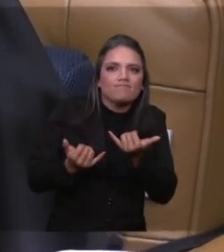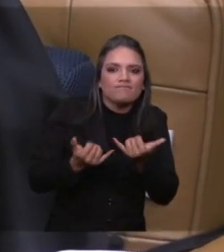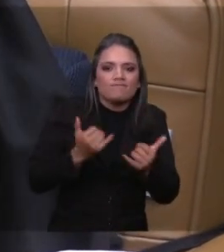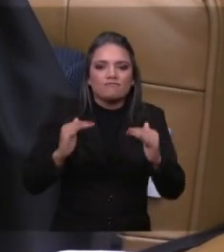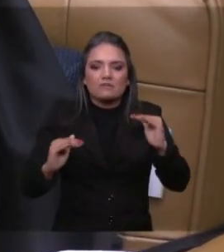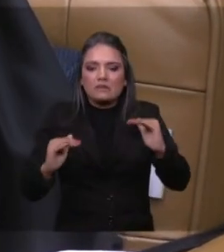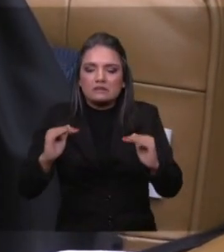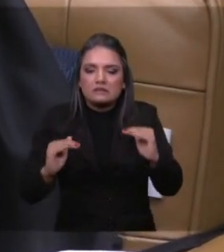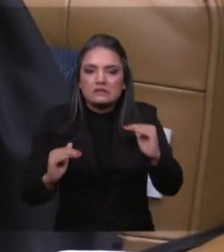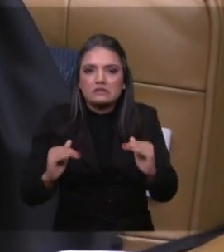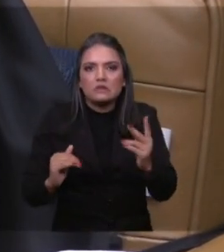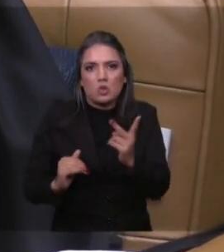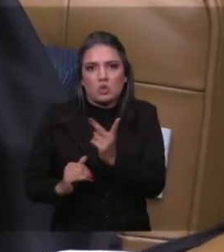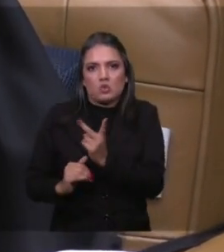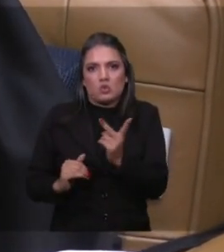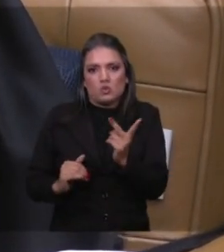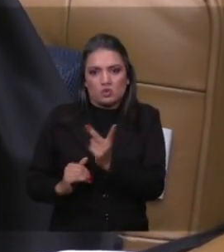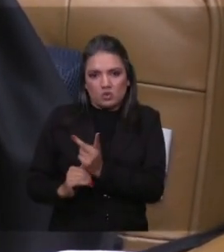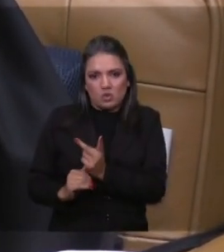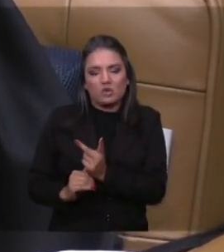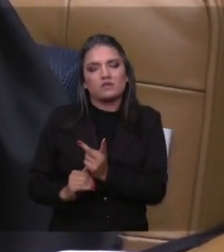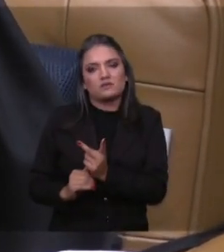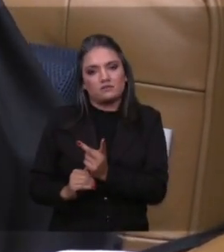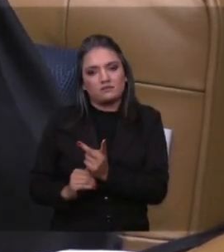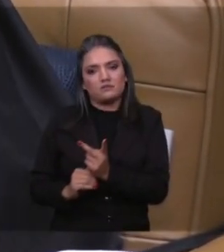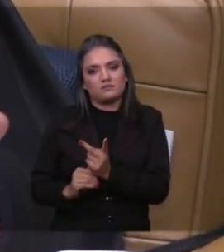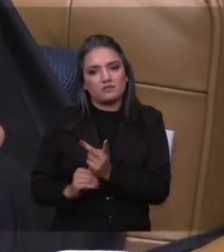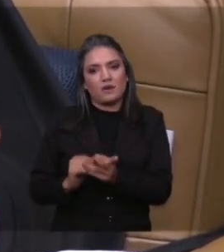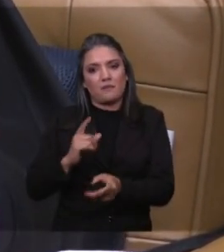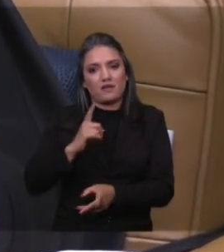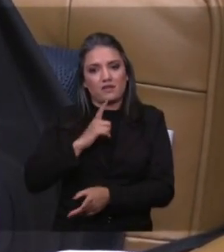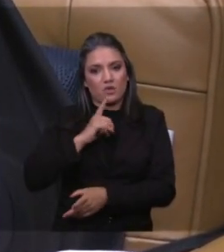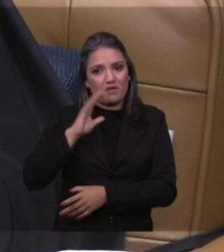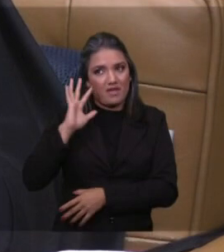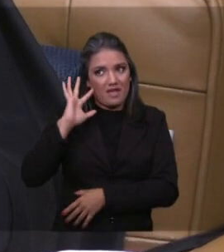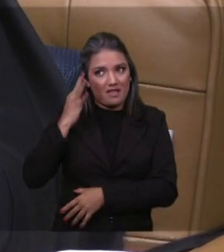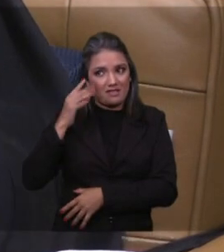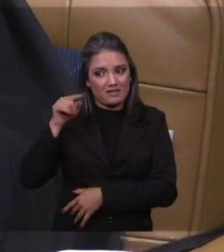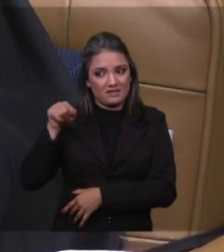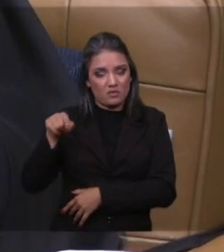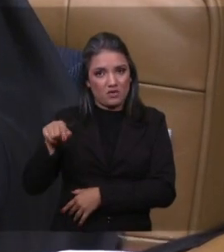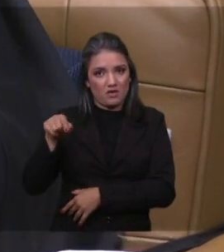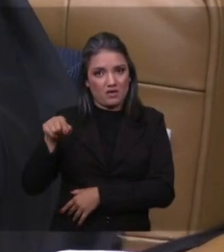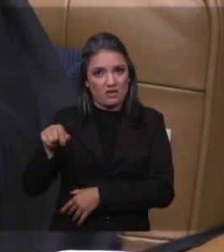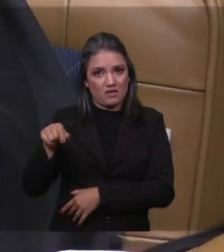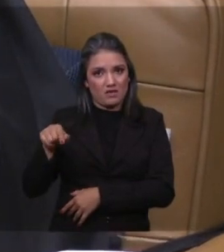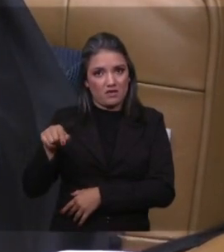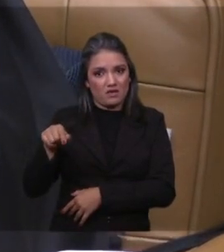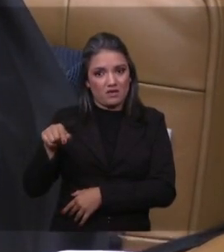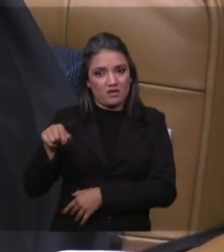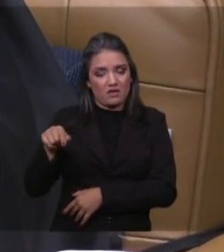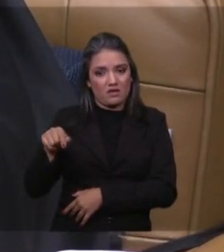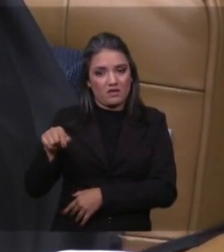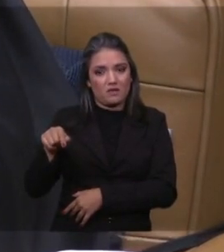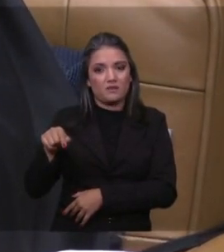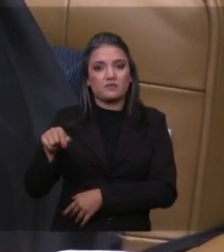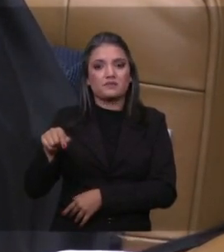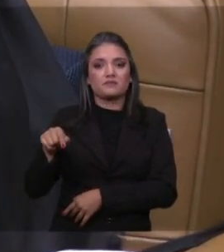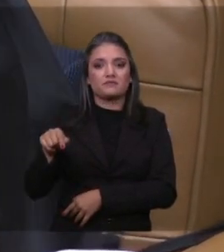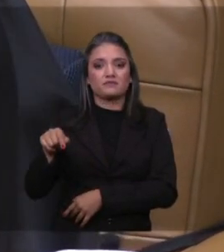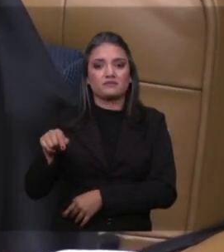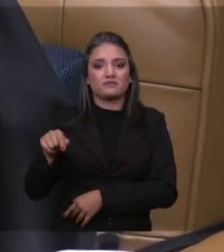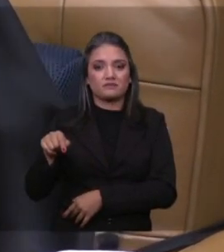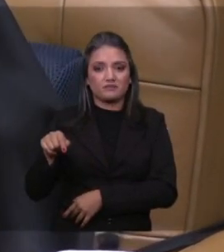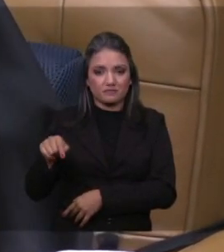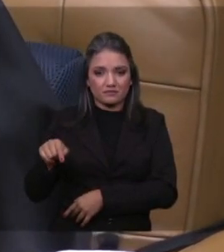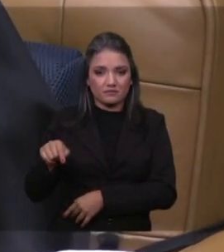aos dois procedimentos para entender que a decisão na DPF teria, digamos assim, uma força